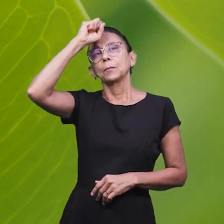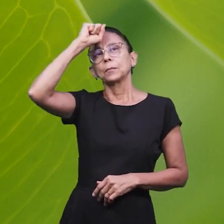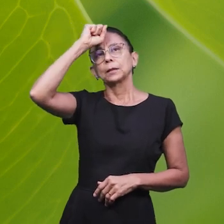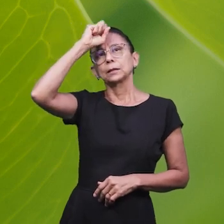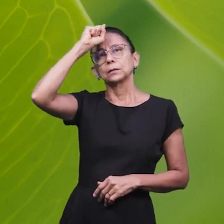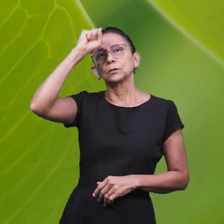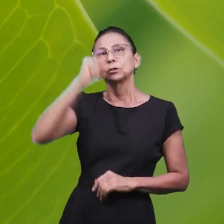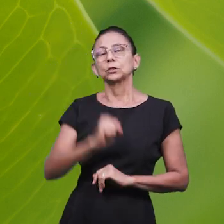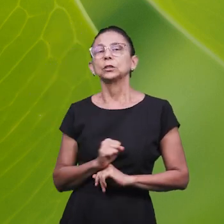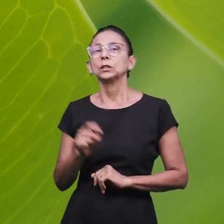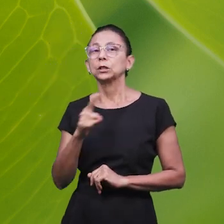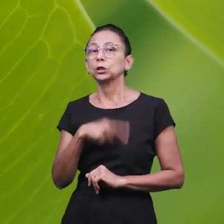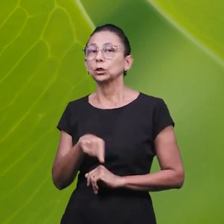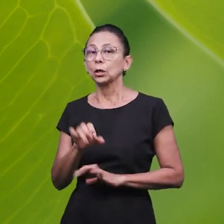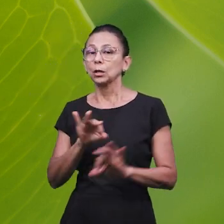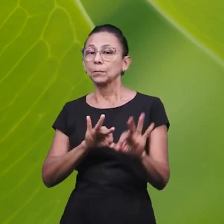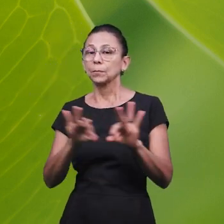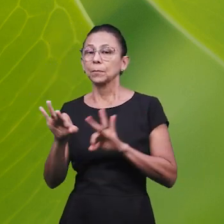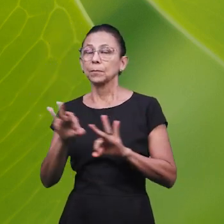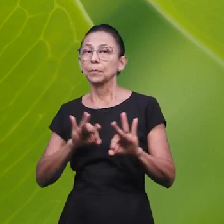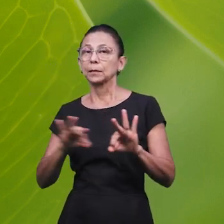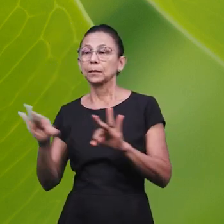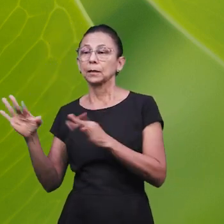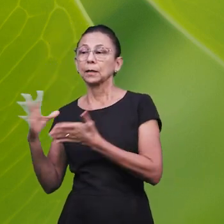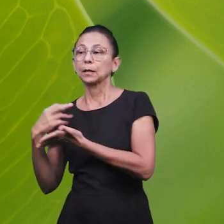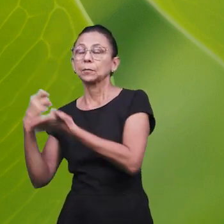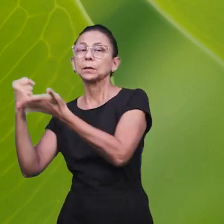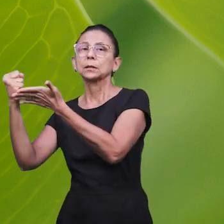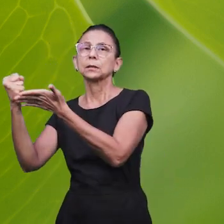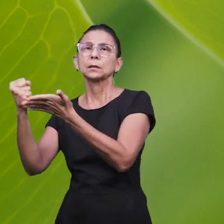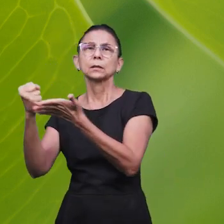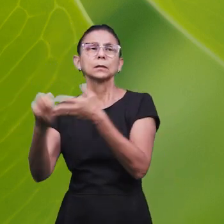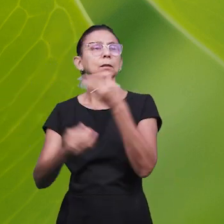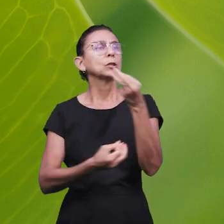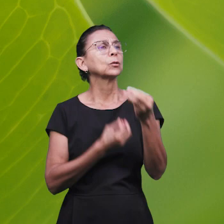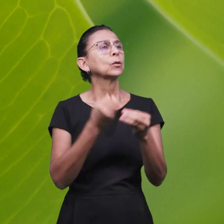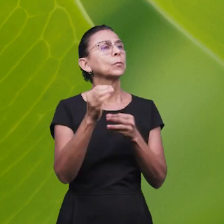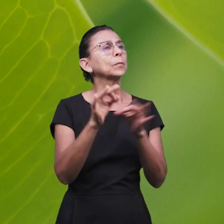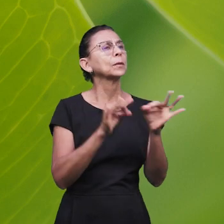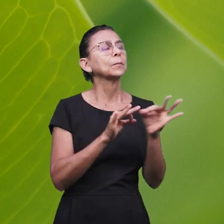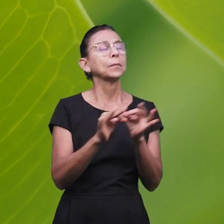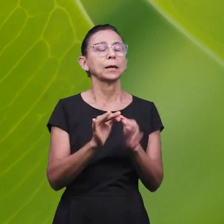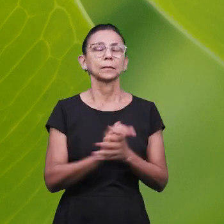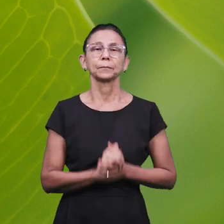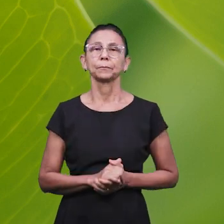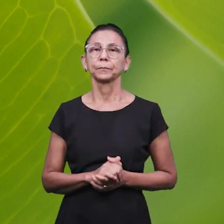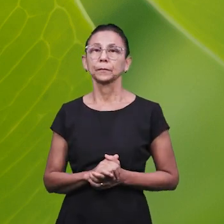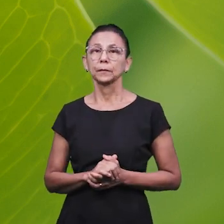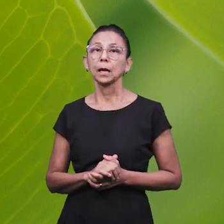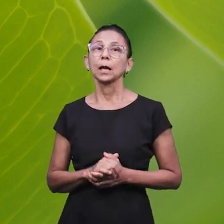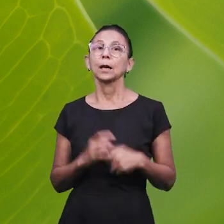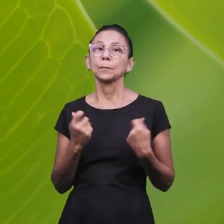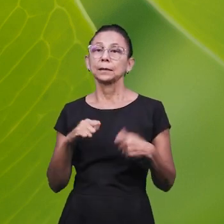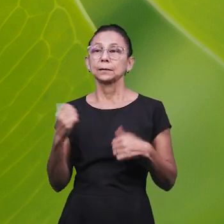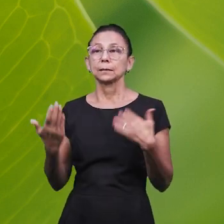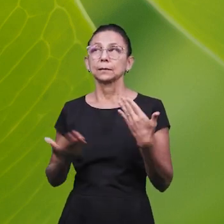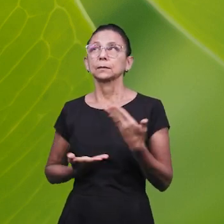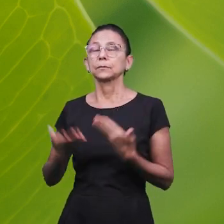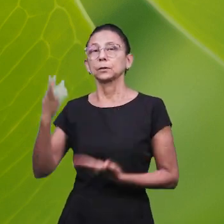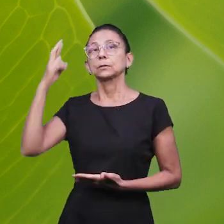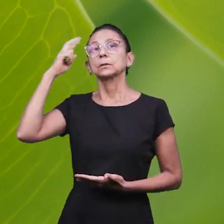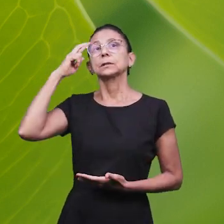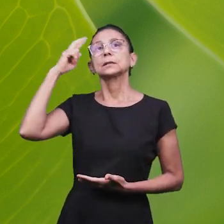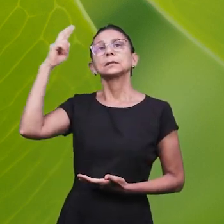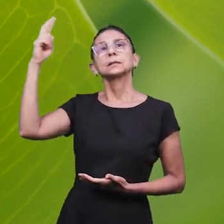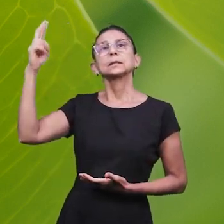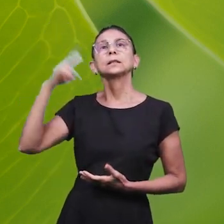deve preparar para o arrebatamento. E como que prepara, Laura? É servir o Senhor. Ah, servir o